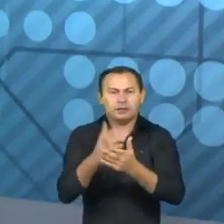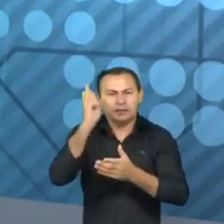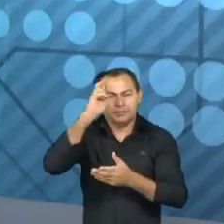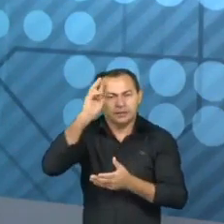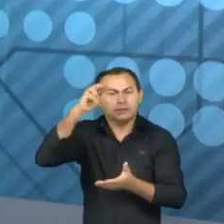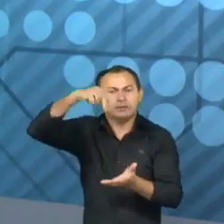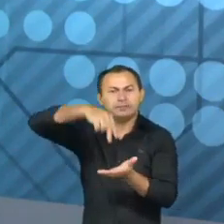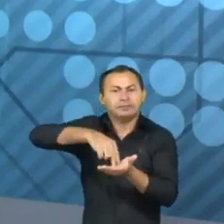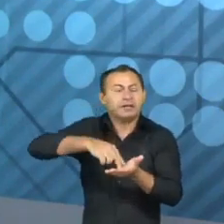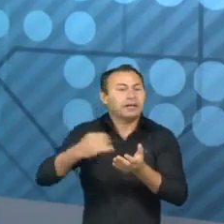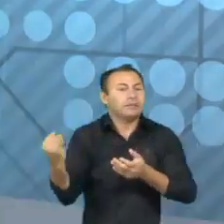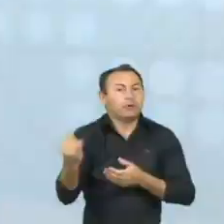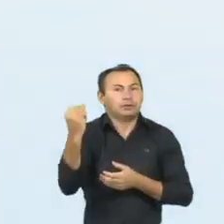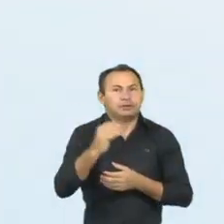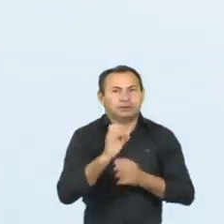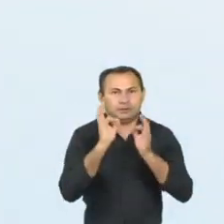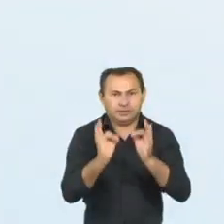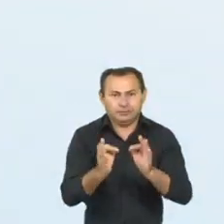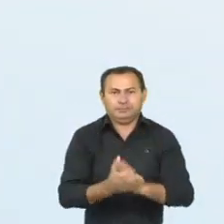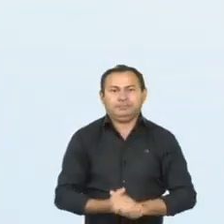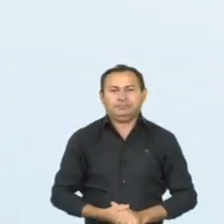é essencial.